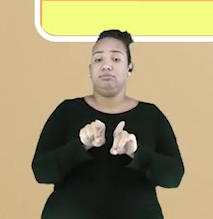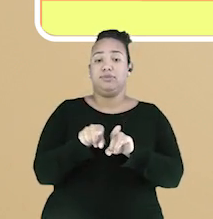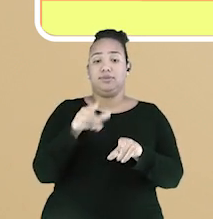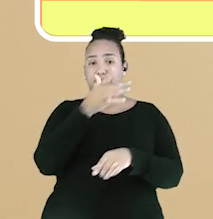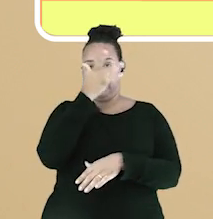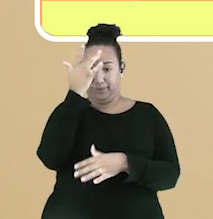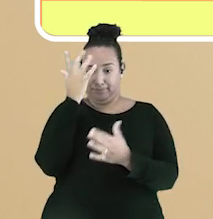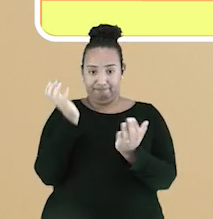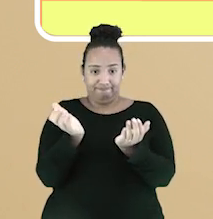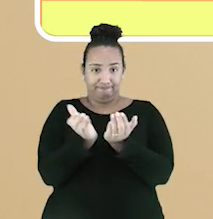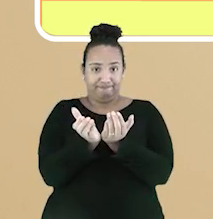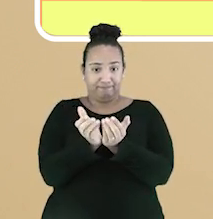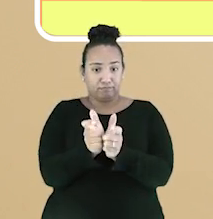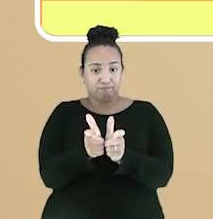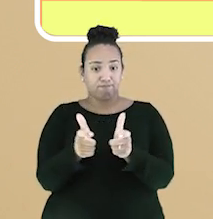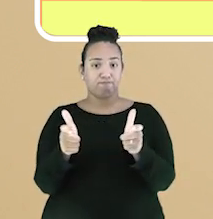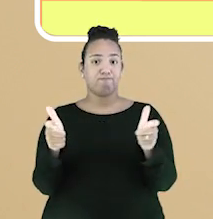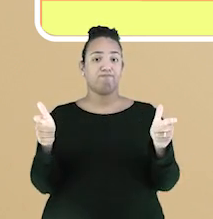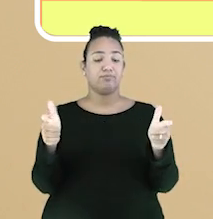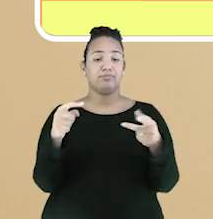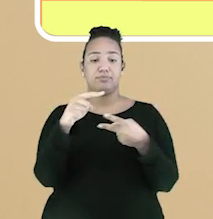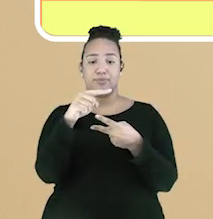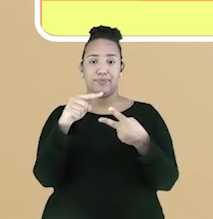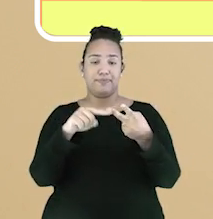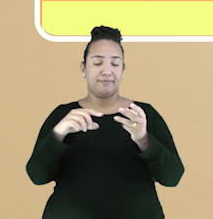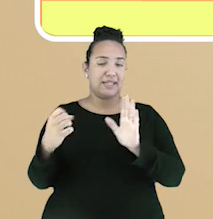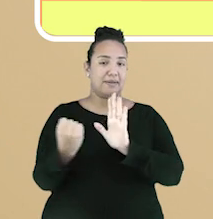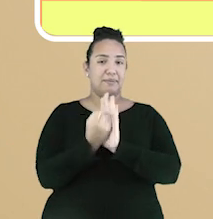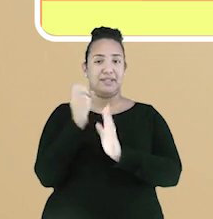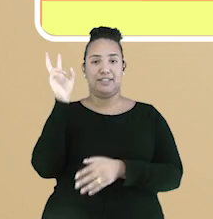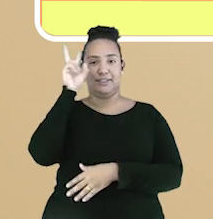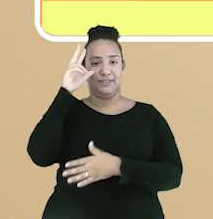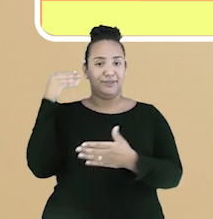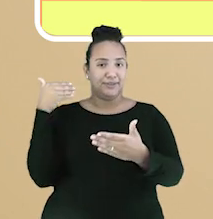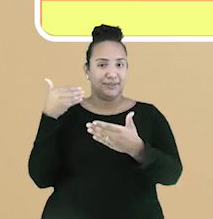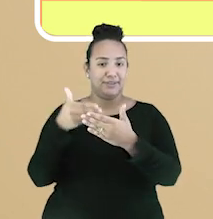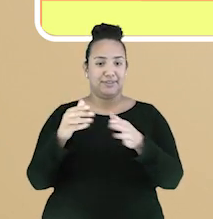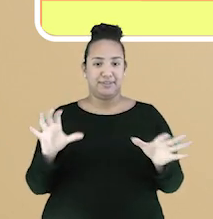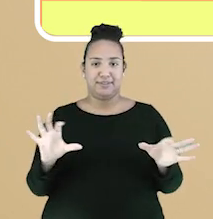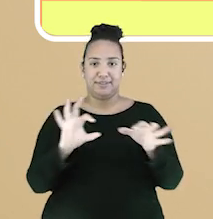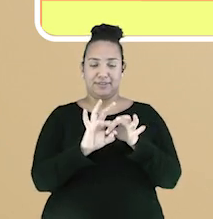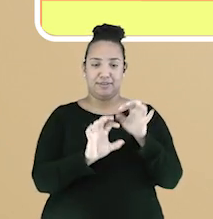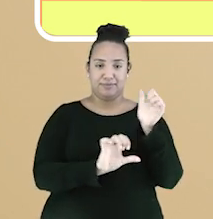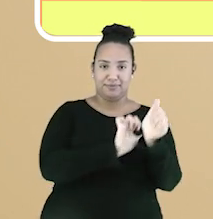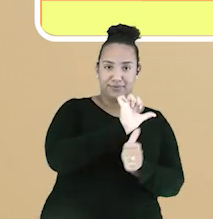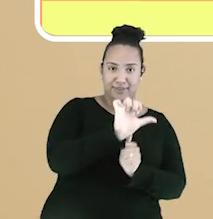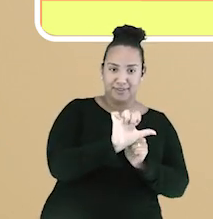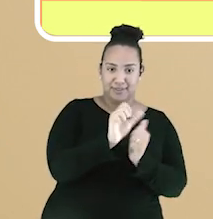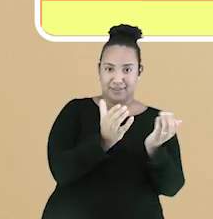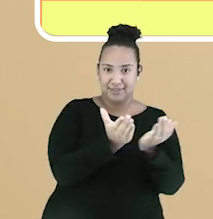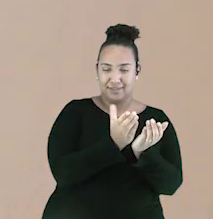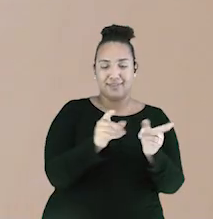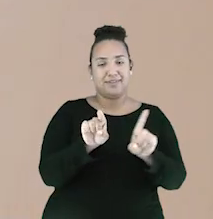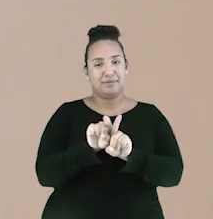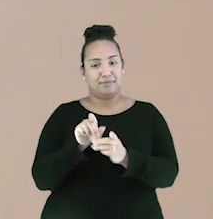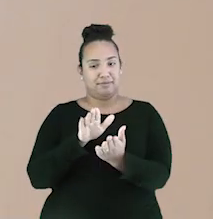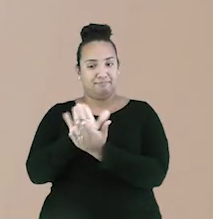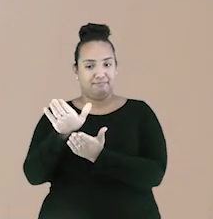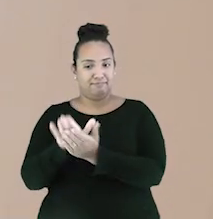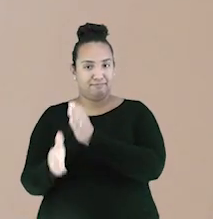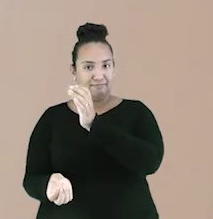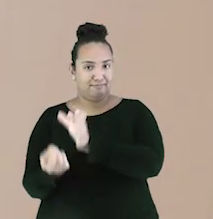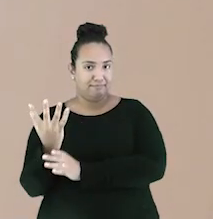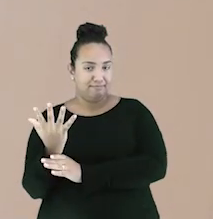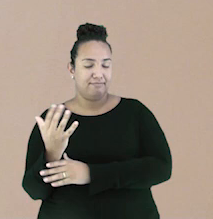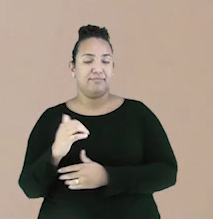proliferação dos protestantes na Europa, tornando esses dois fatos históricos correlacionados, a Reforma e a imprensa.